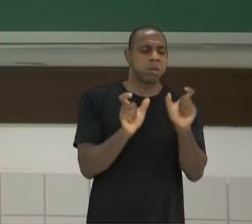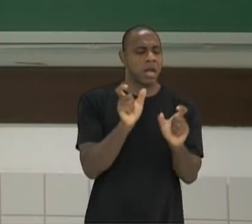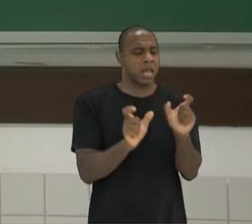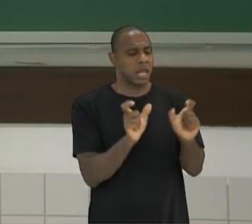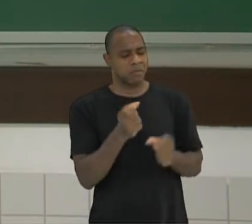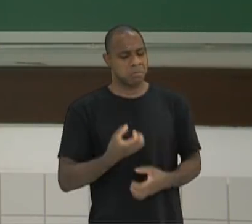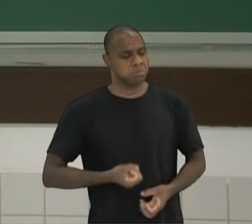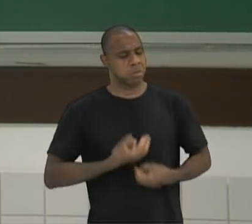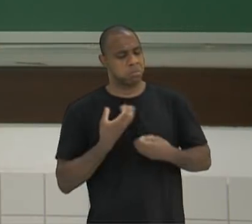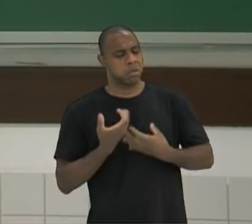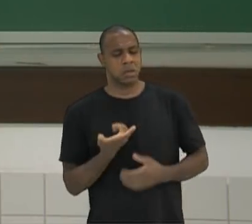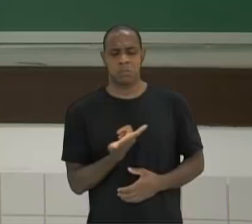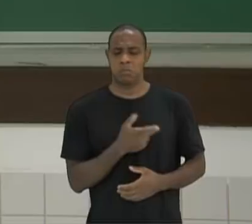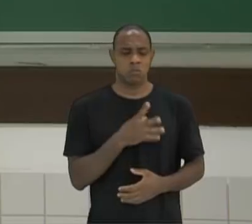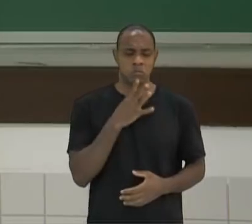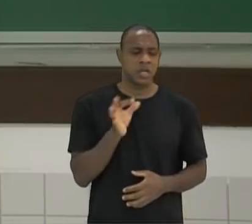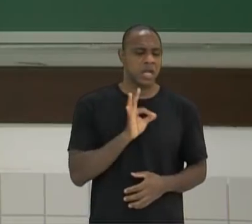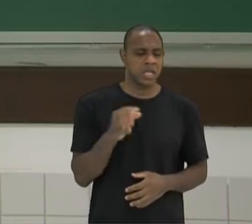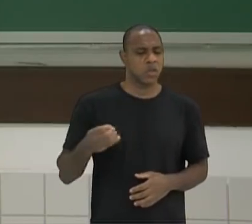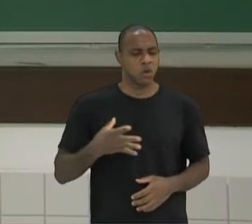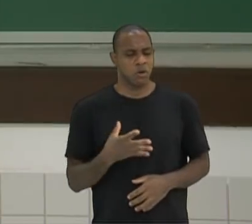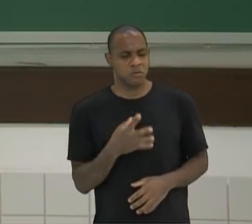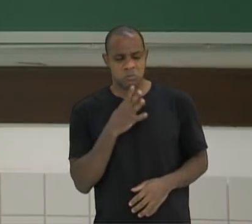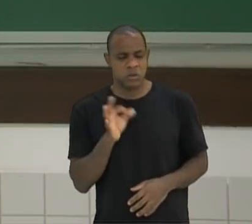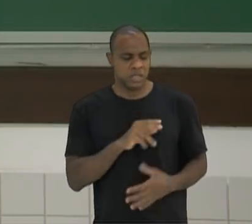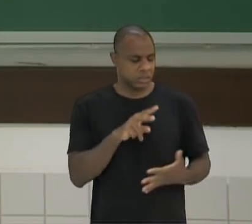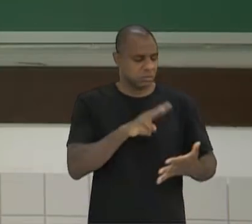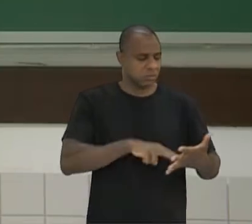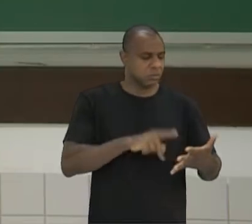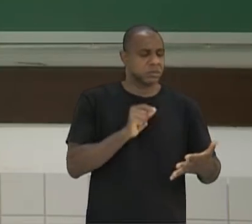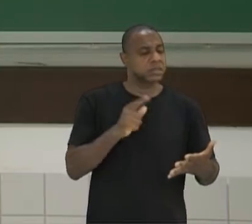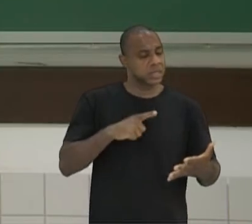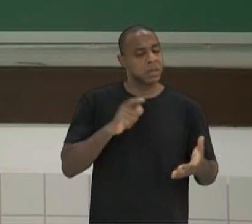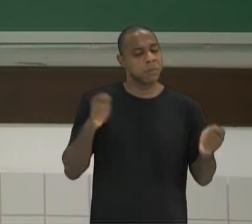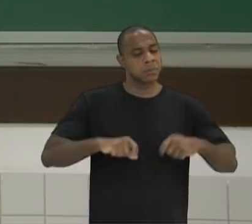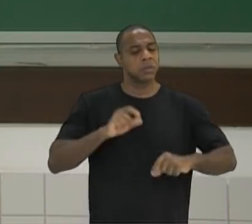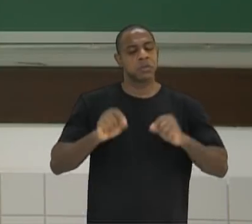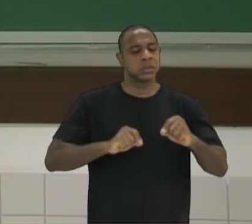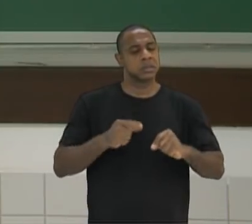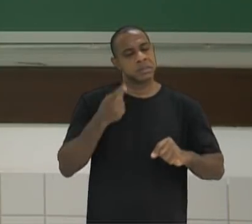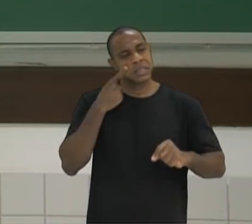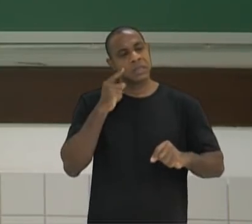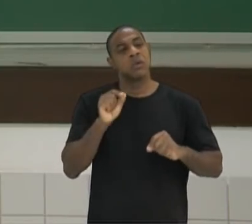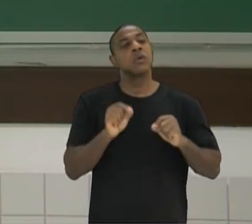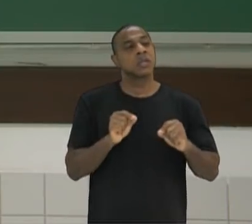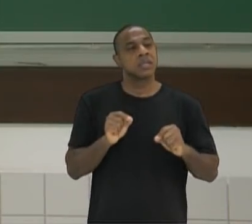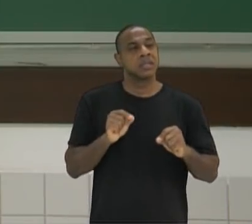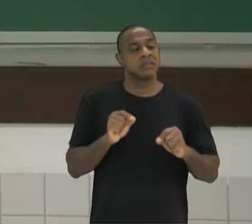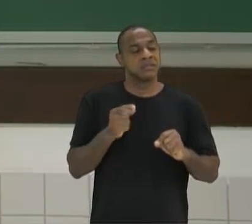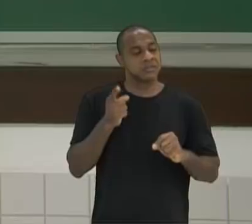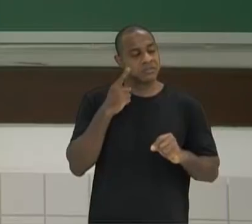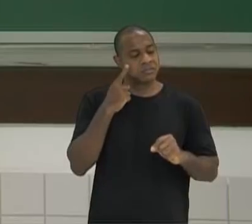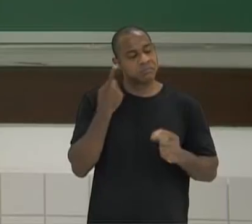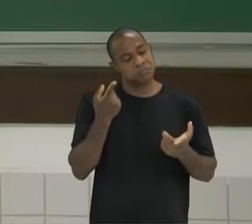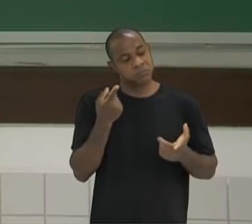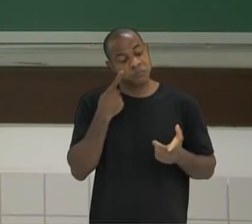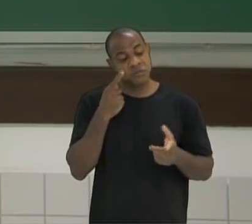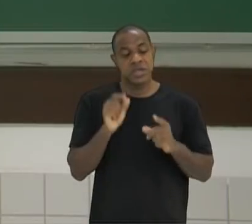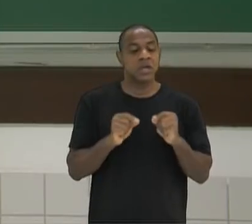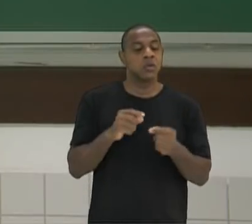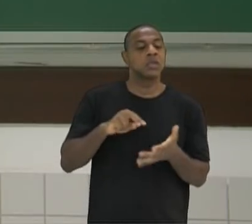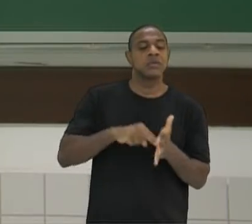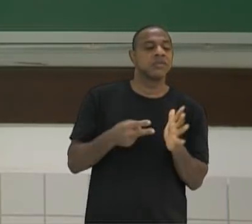sejam desconhecidas, sejam novas para mim, eu tenho a possibilidade de tentar inferir, tentar adivinhar o significado